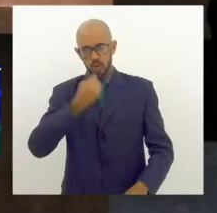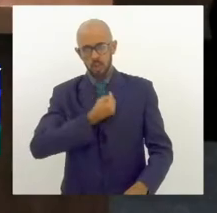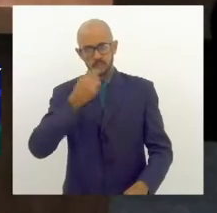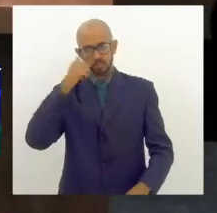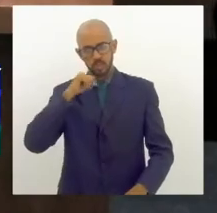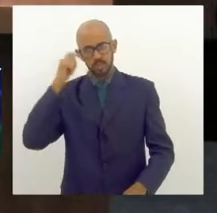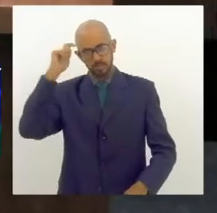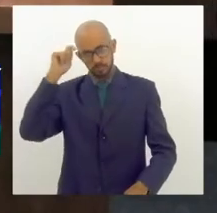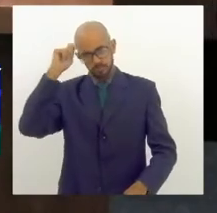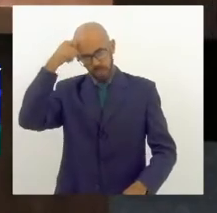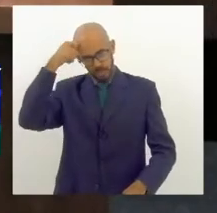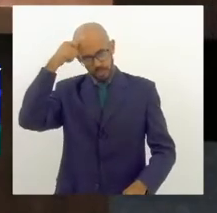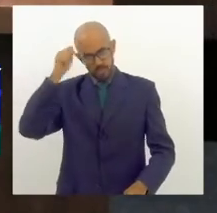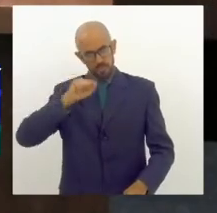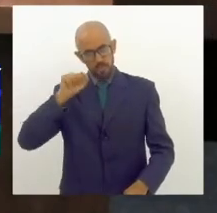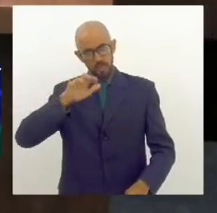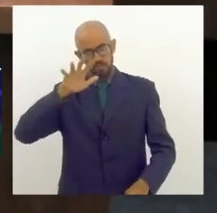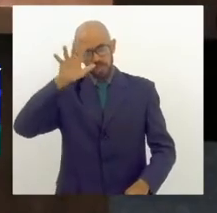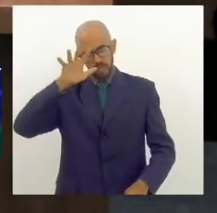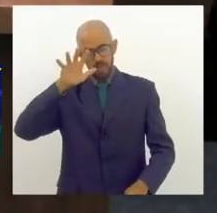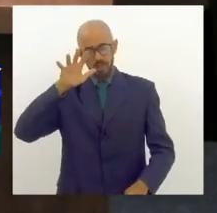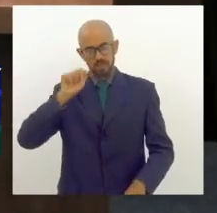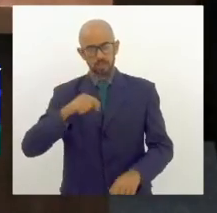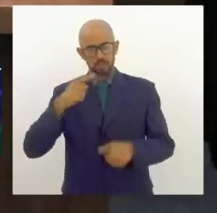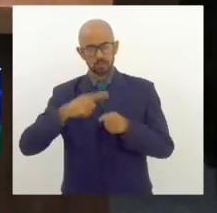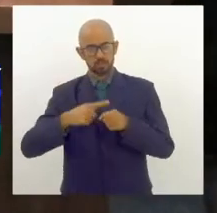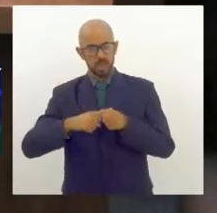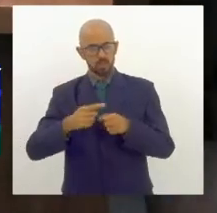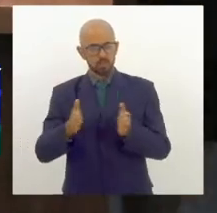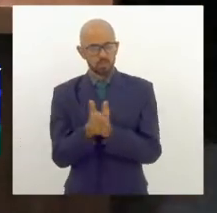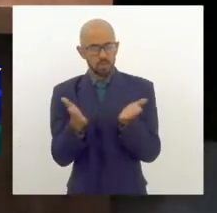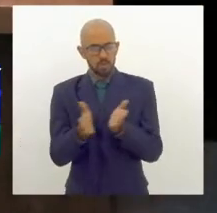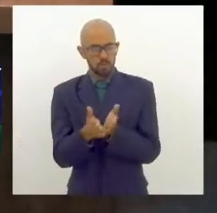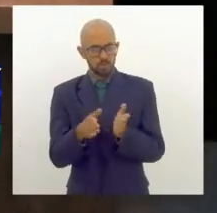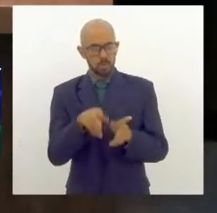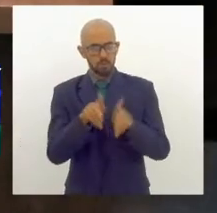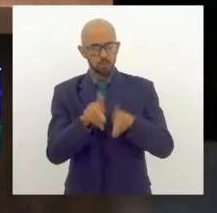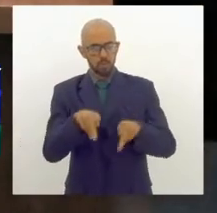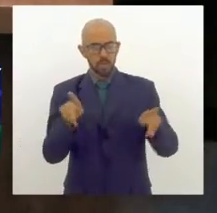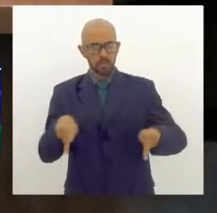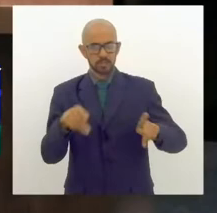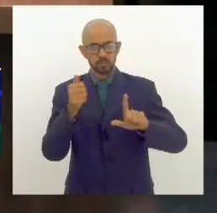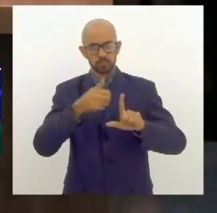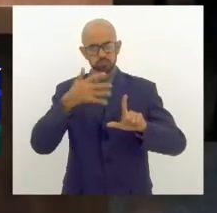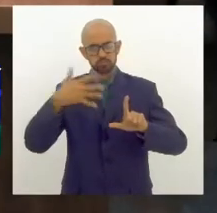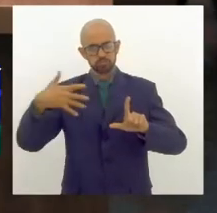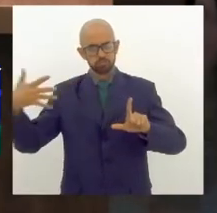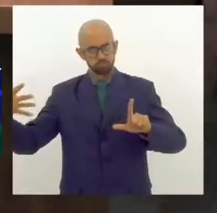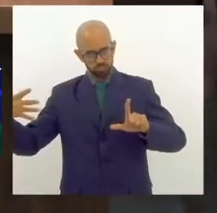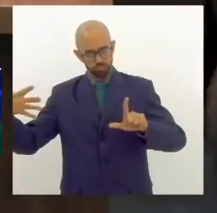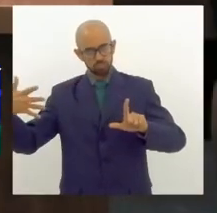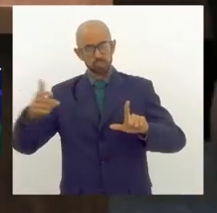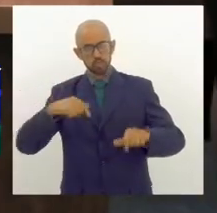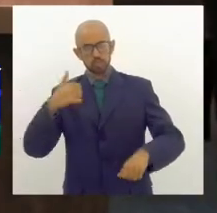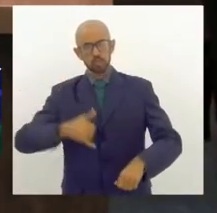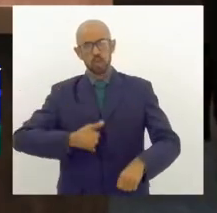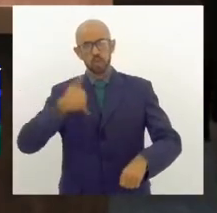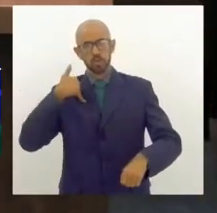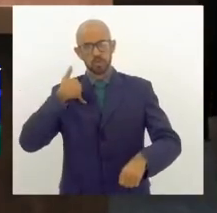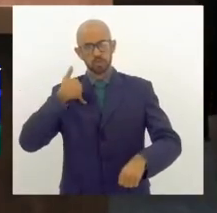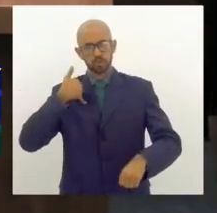pretas, vindas da favela e da periferia, população LGBTQIA+, nos orgulhamos de termos como